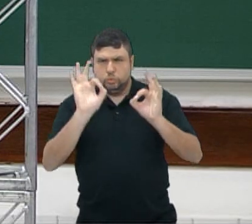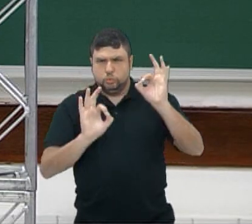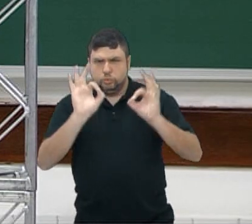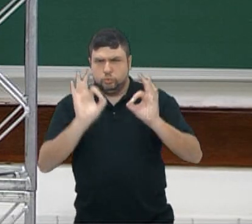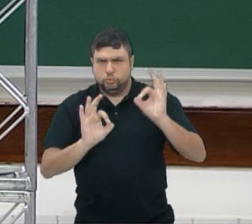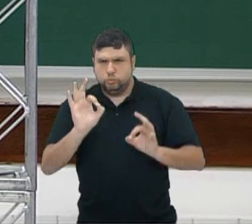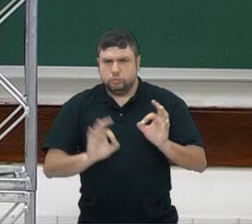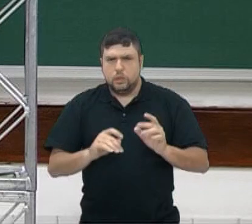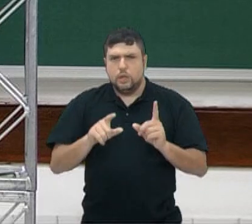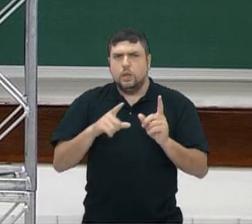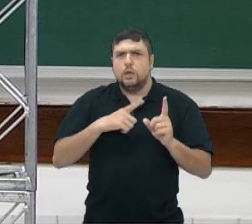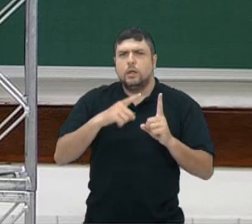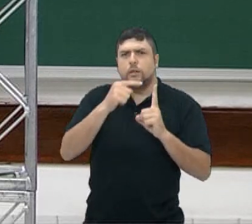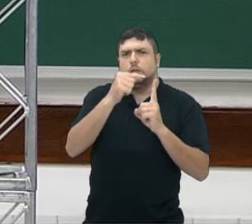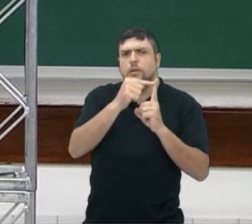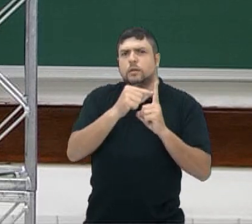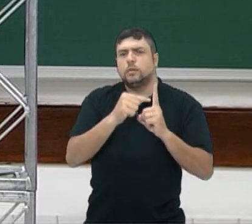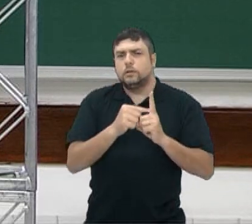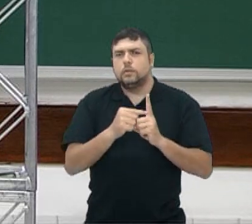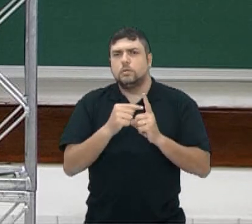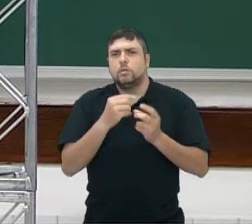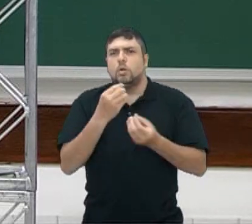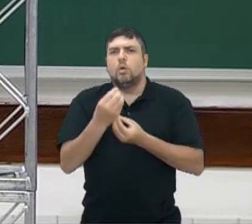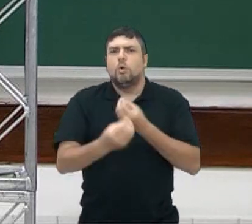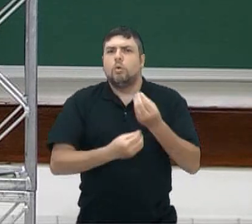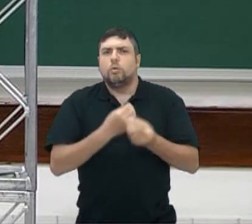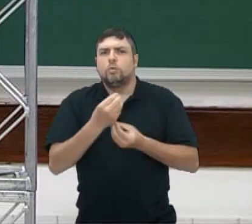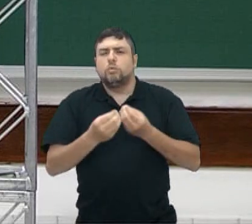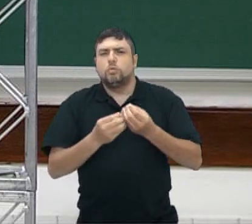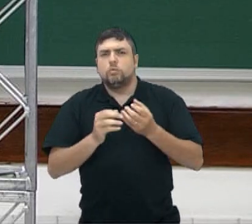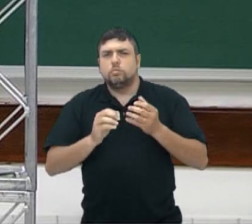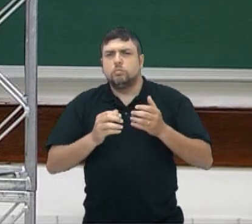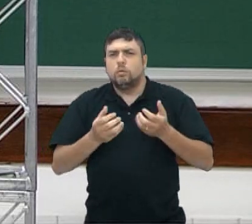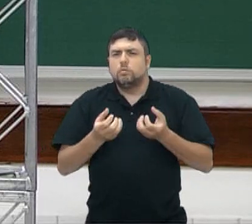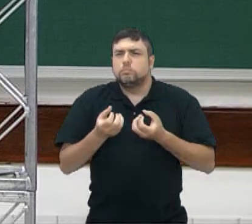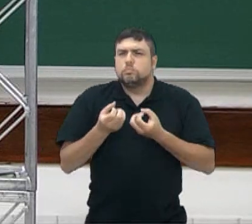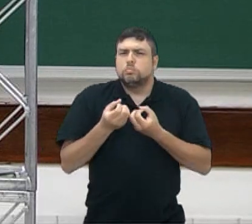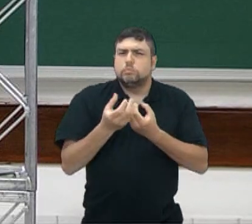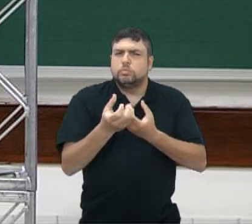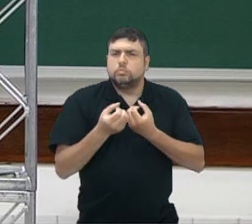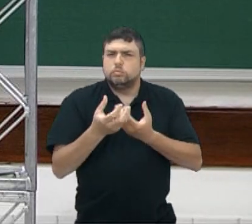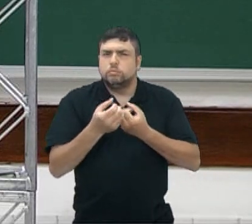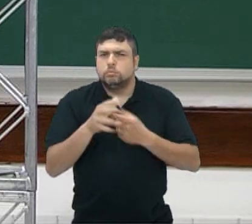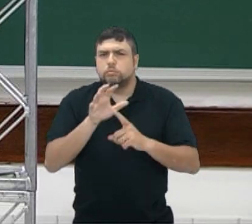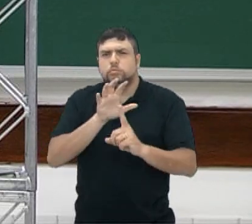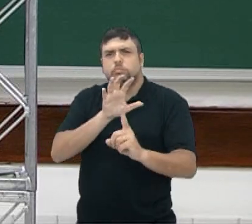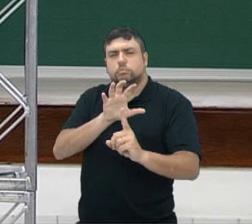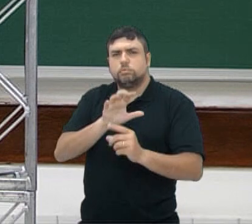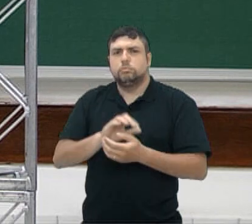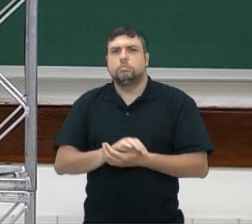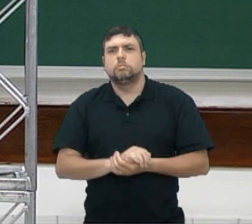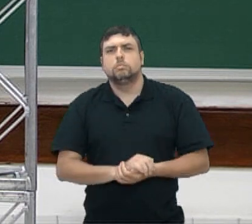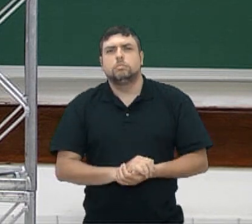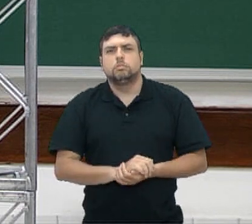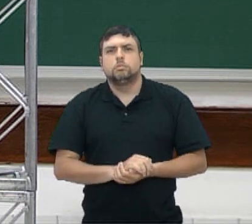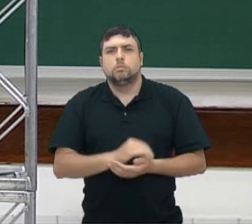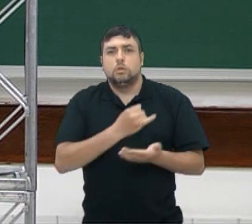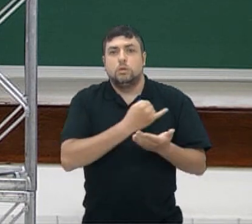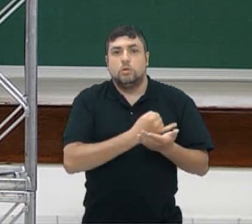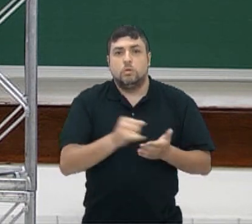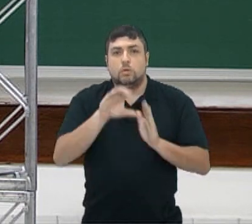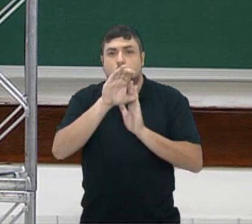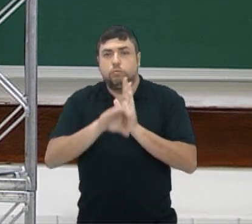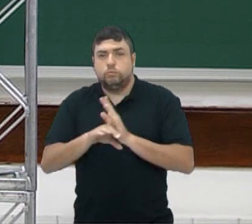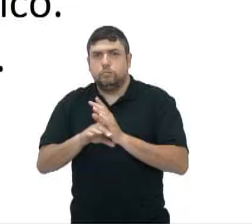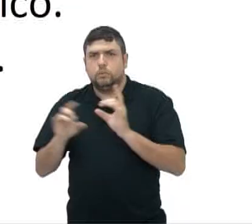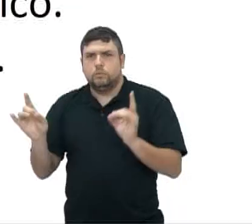aí tipos de argumentos que você vai usar de acordo com o que você achar melhor, que mais sirva ao seu propósito. Introdução, capítulos e